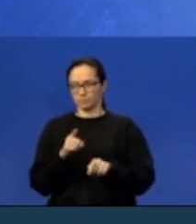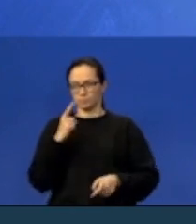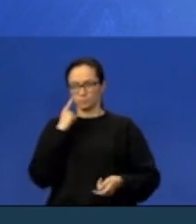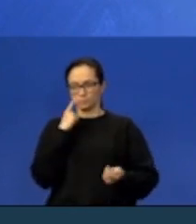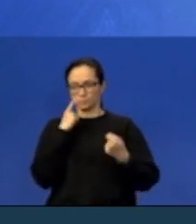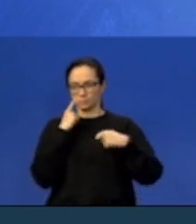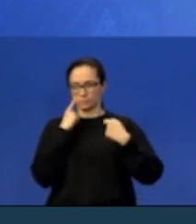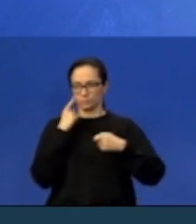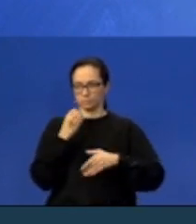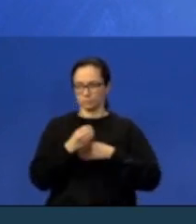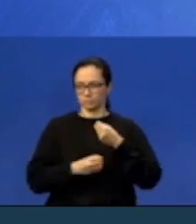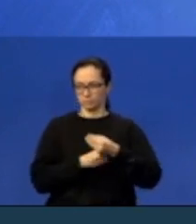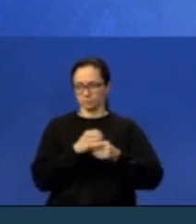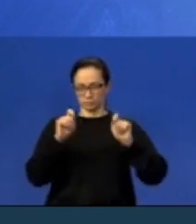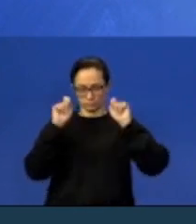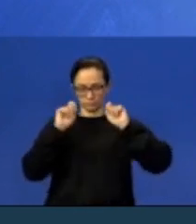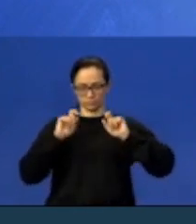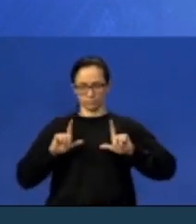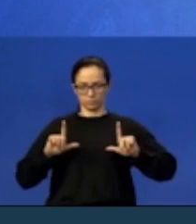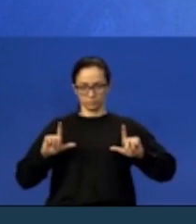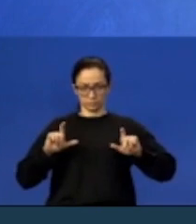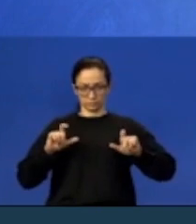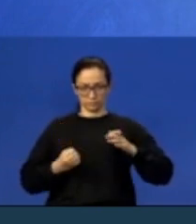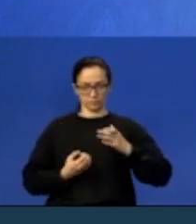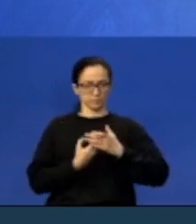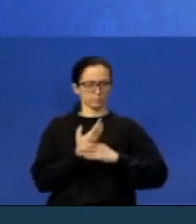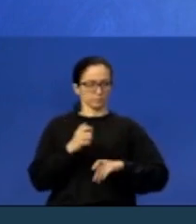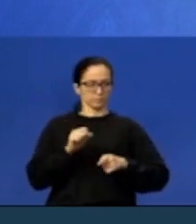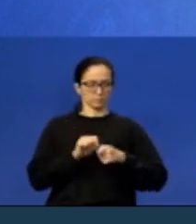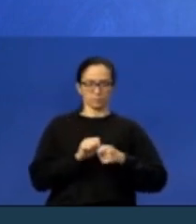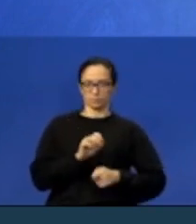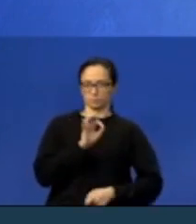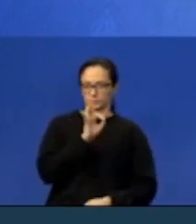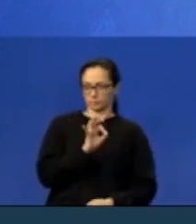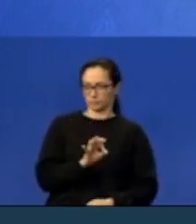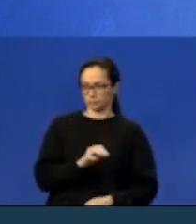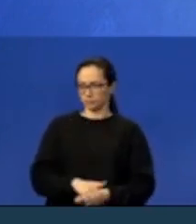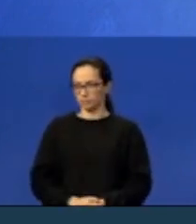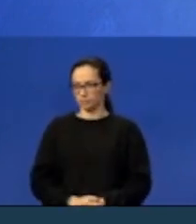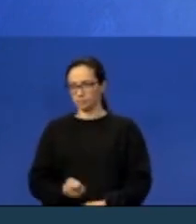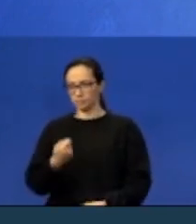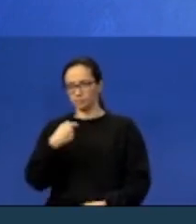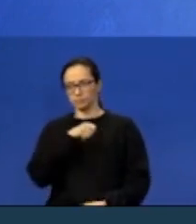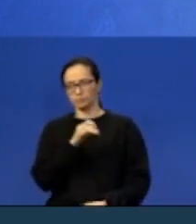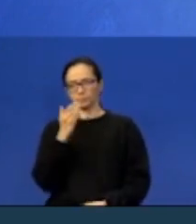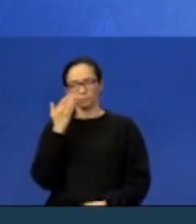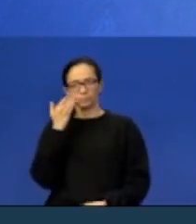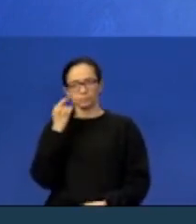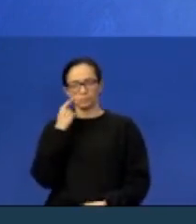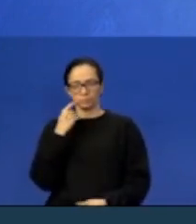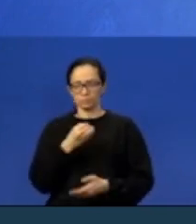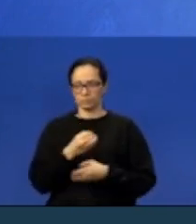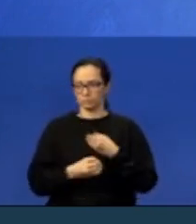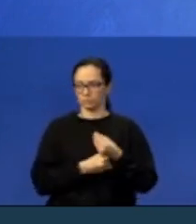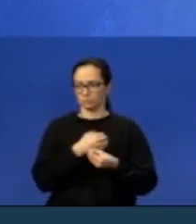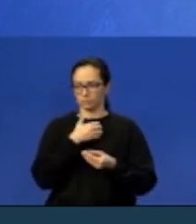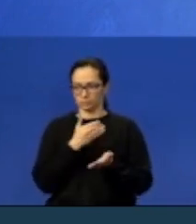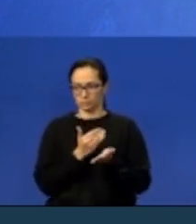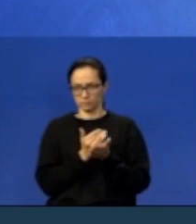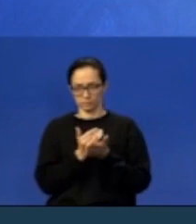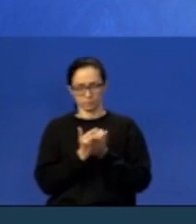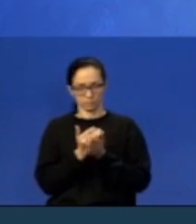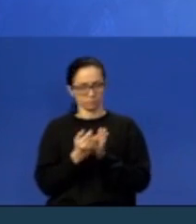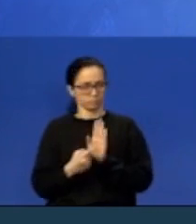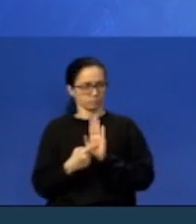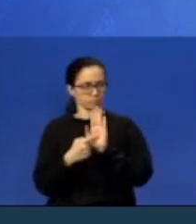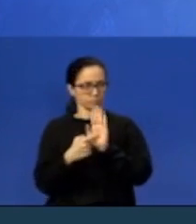esse exame de raio-x ele possa ser realizado, nós temos uma posição que ela deve ser partida como uma posição inicial,